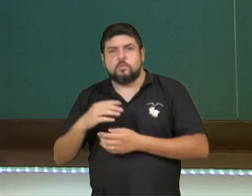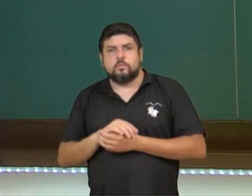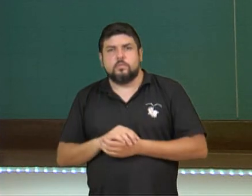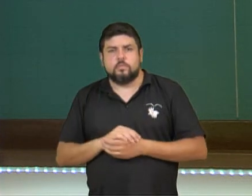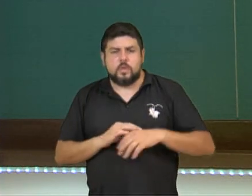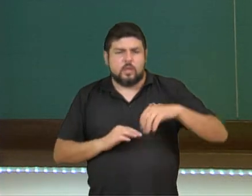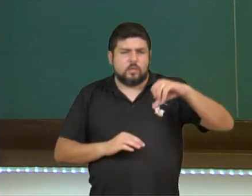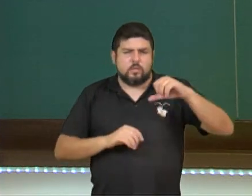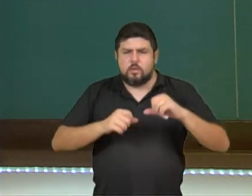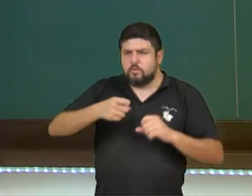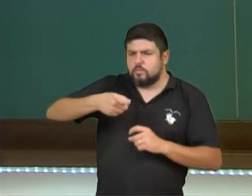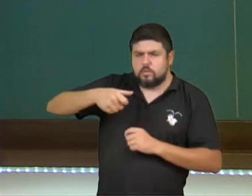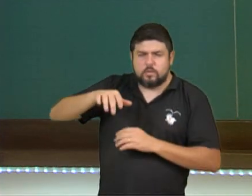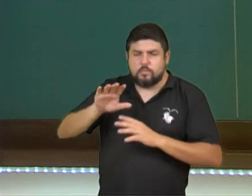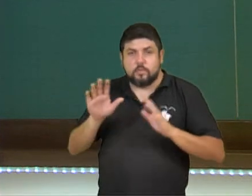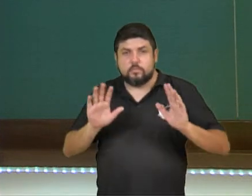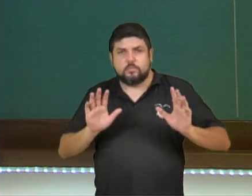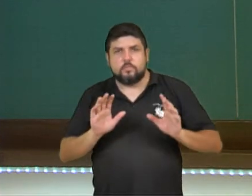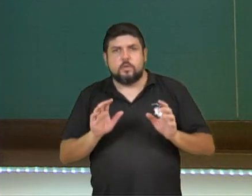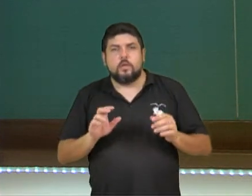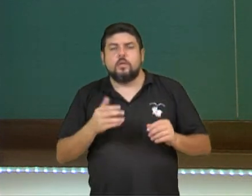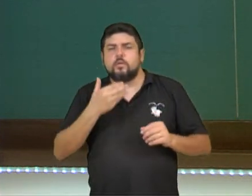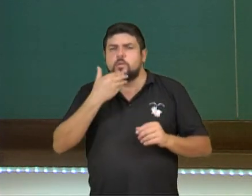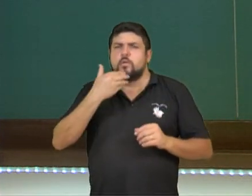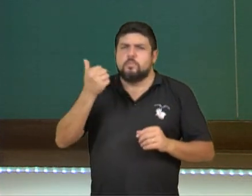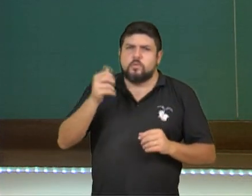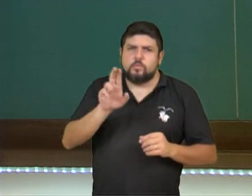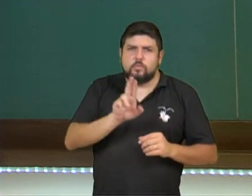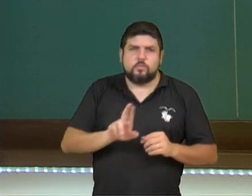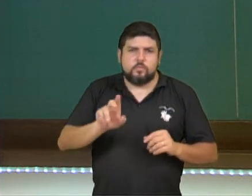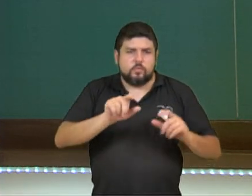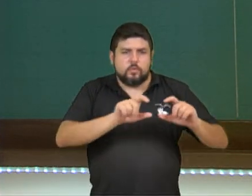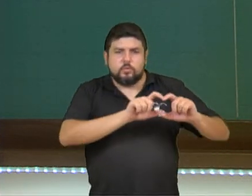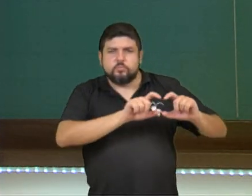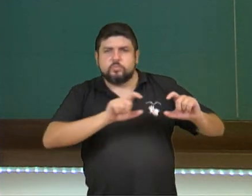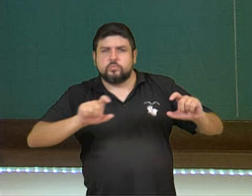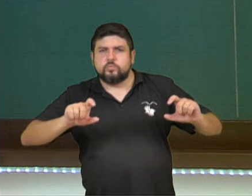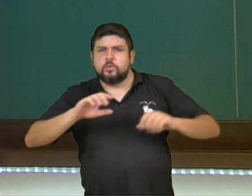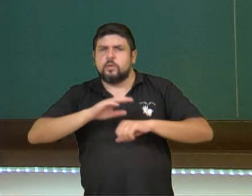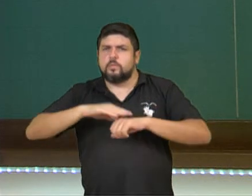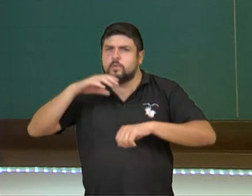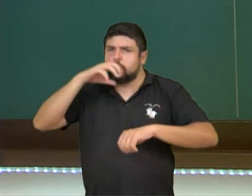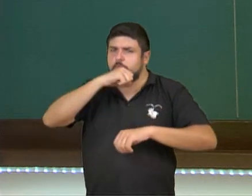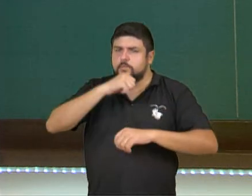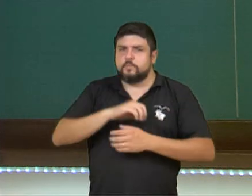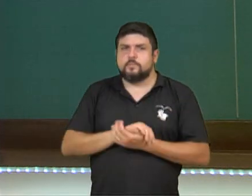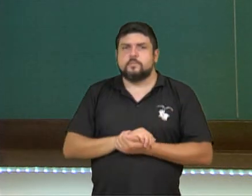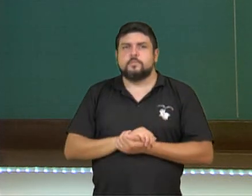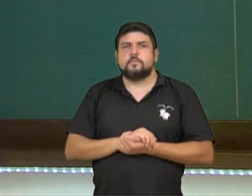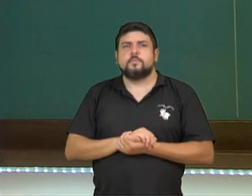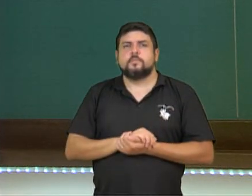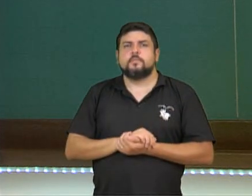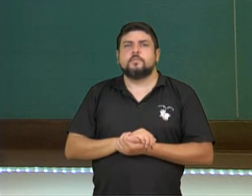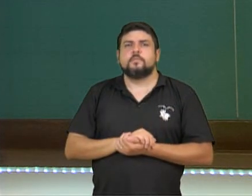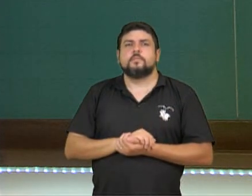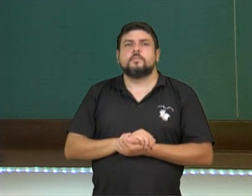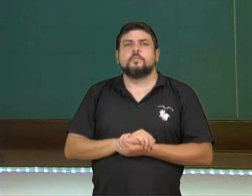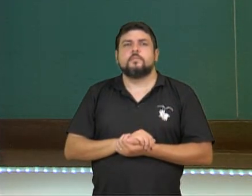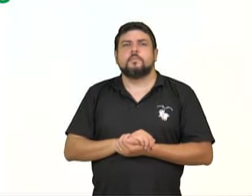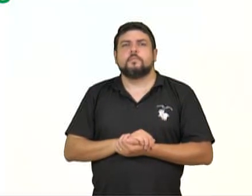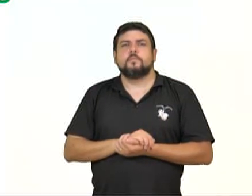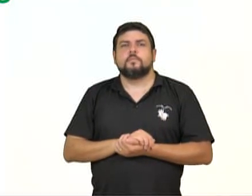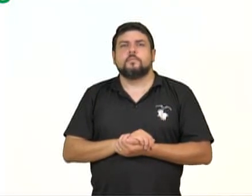nada disso. Por isso que é bom usar o produto notável. Ele ajuda a gente, agiliza, tá bom? E poupa um pouquinho da